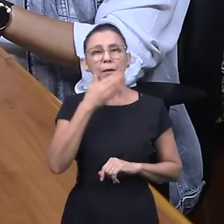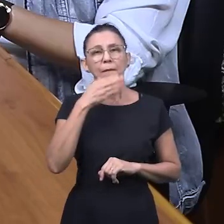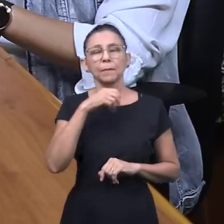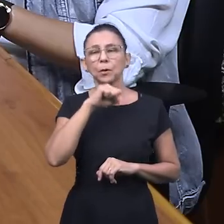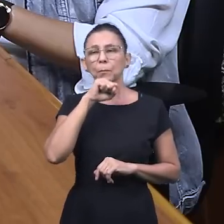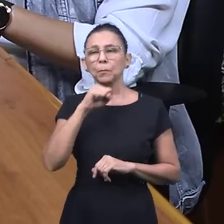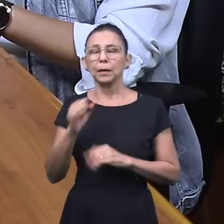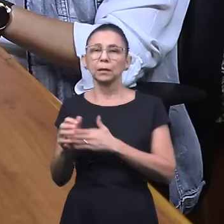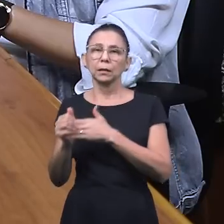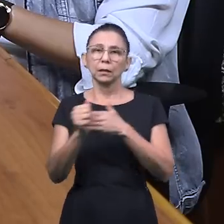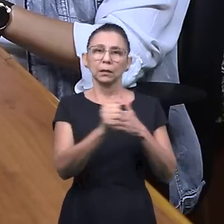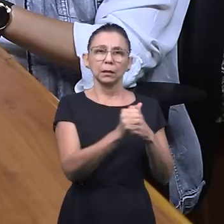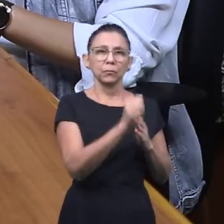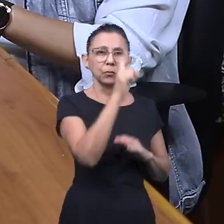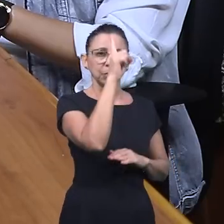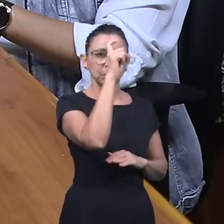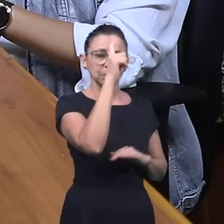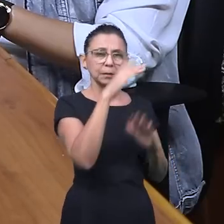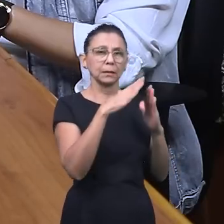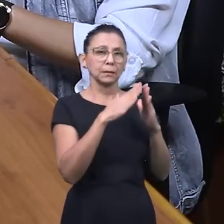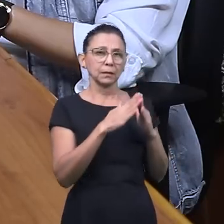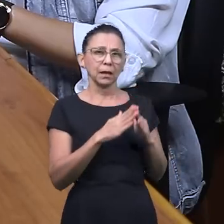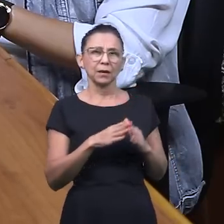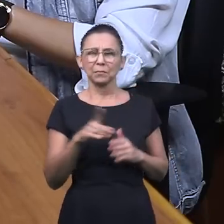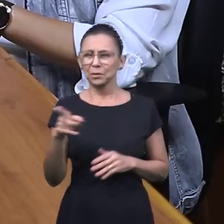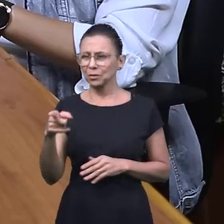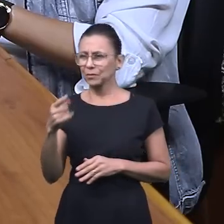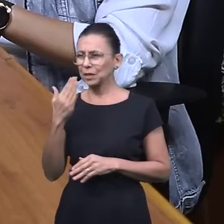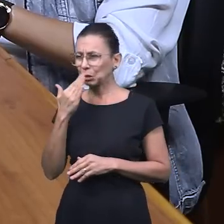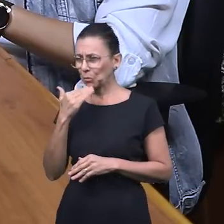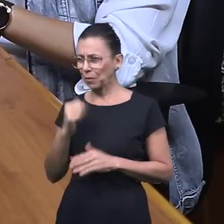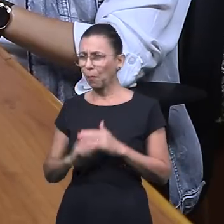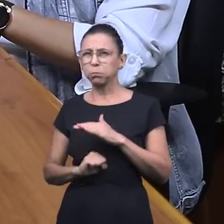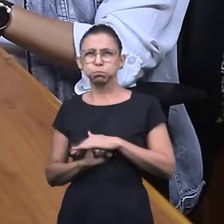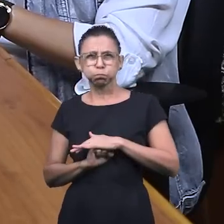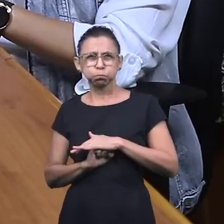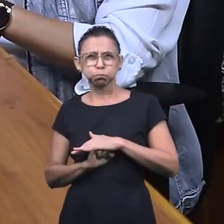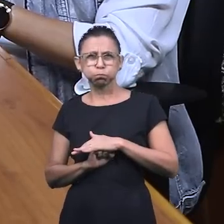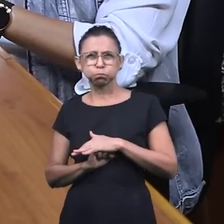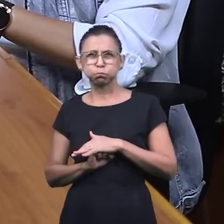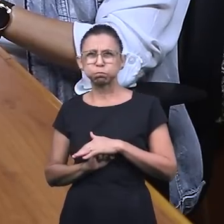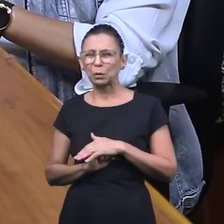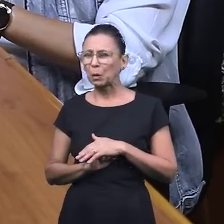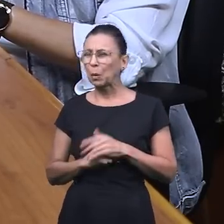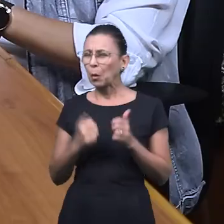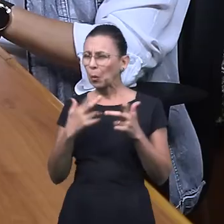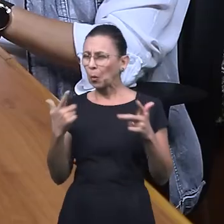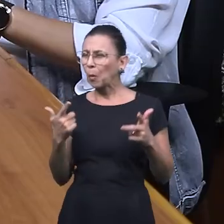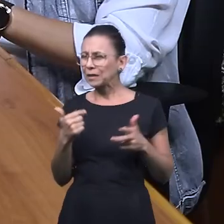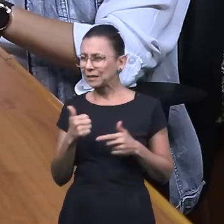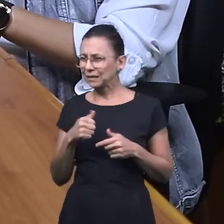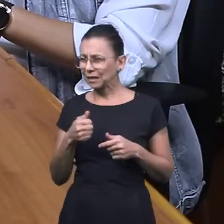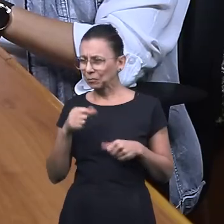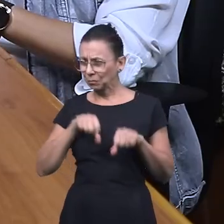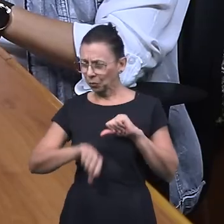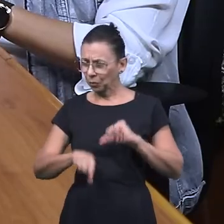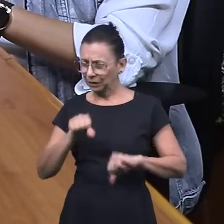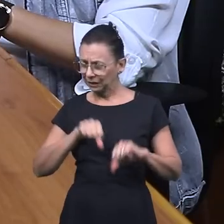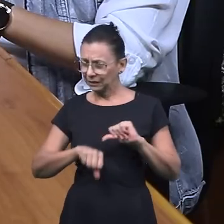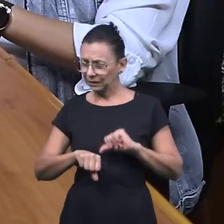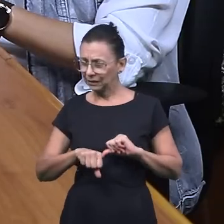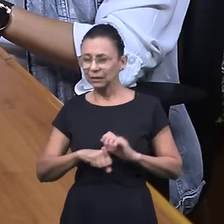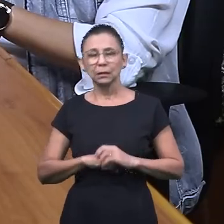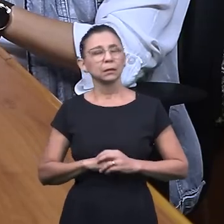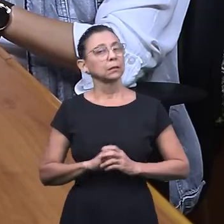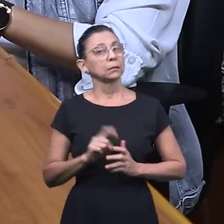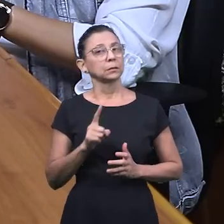para o hospital para ver o que estava acontecendo. Achamos que é porque tinha comido demais, ou algo que tinha feito mal,